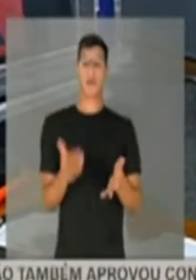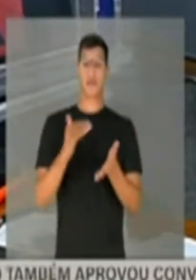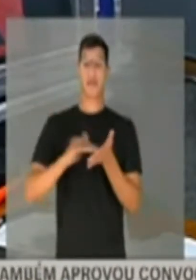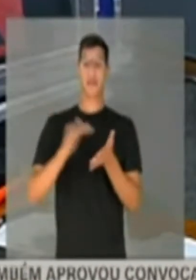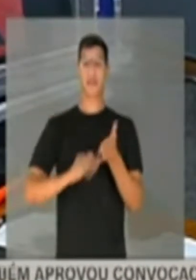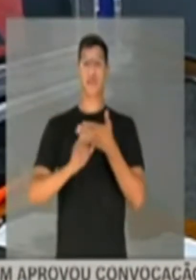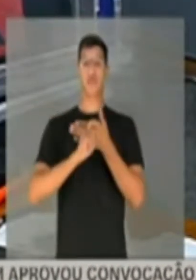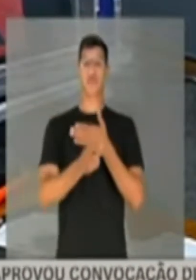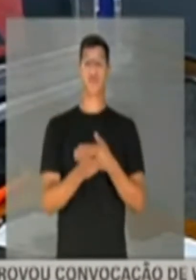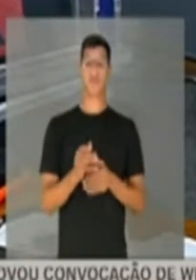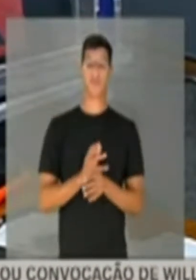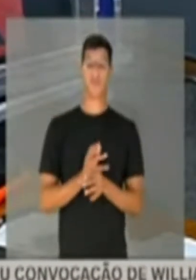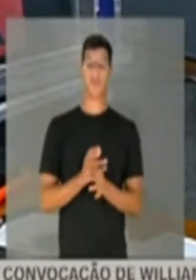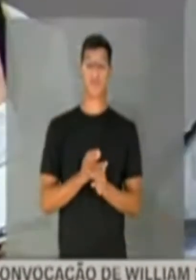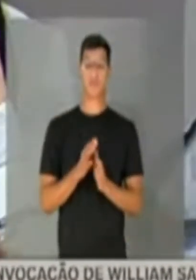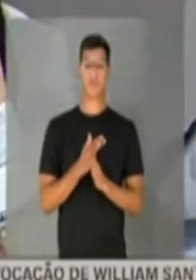Secretaria Executiva?